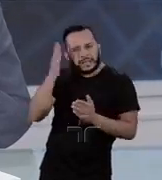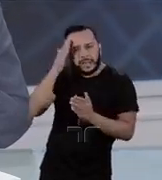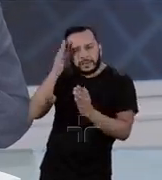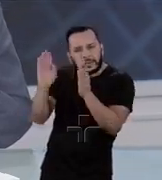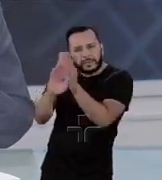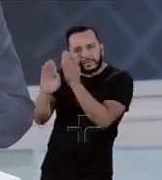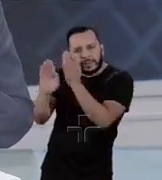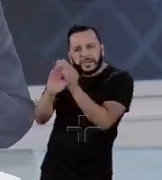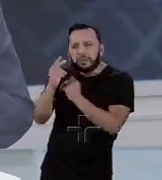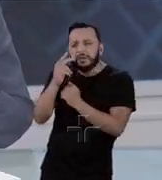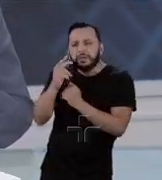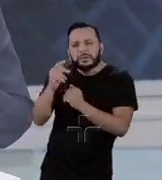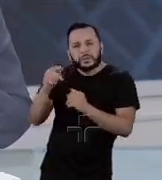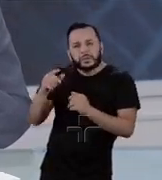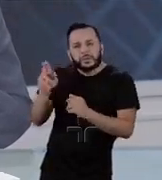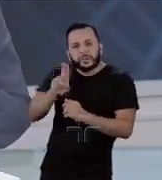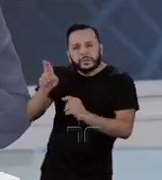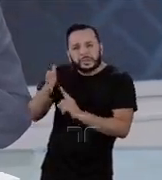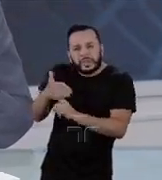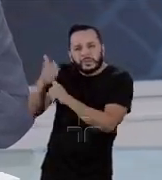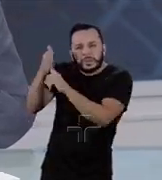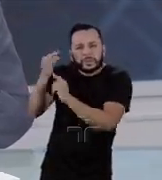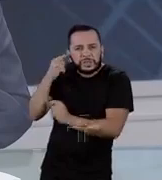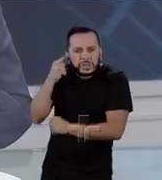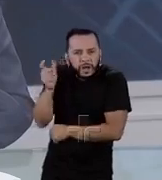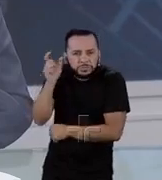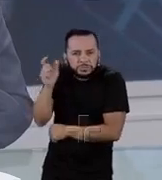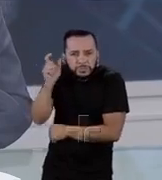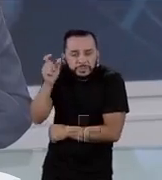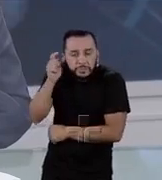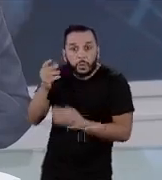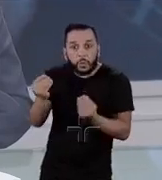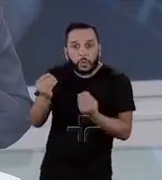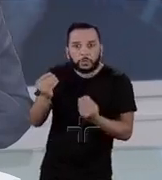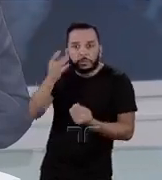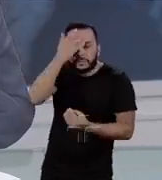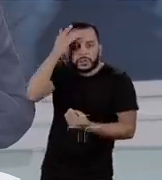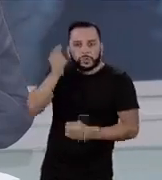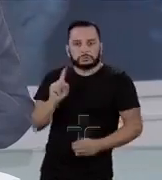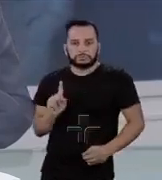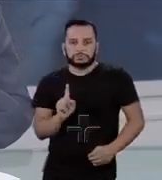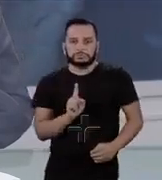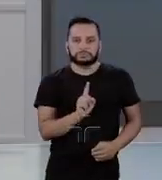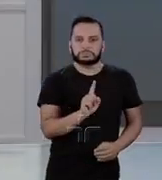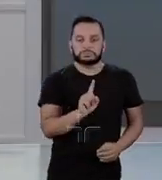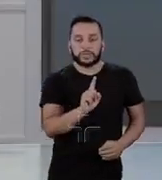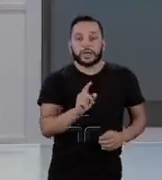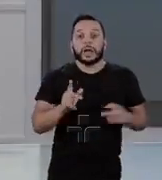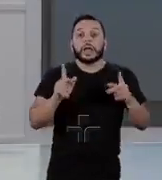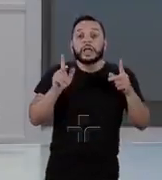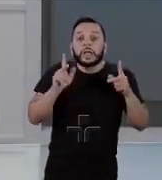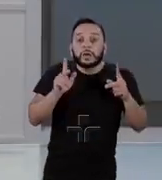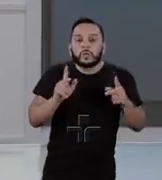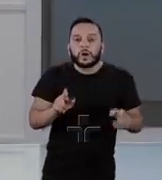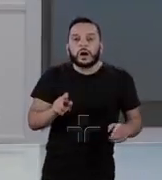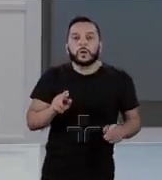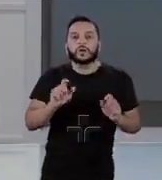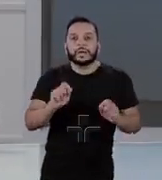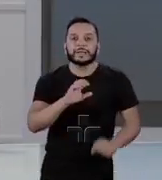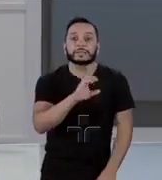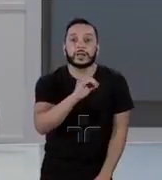filme de James Bond, como falamos antes, né? É impressionante como isso ainda existe no mundo, né? Eu diria,